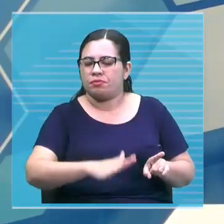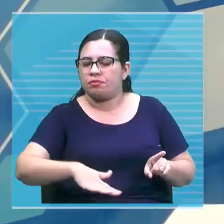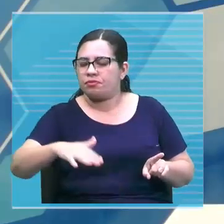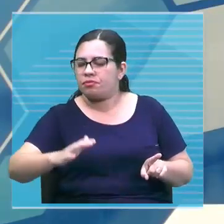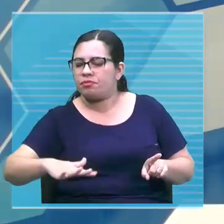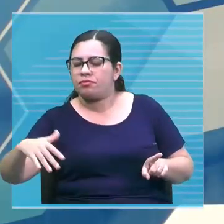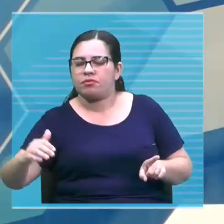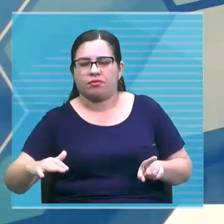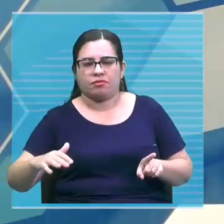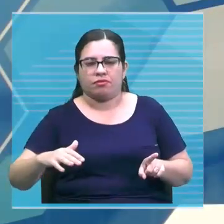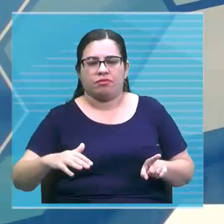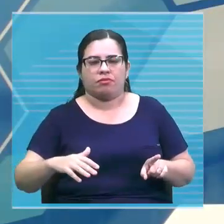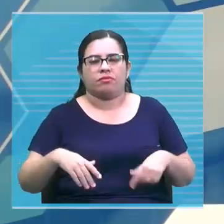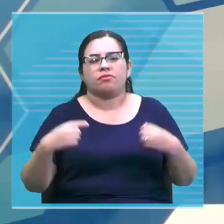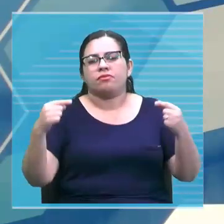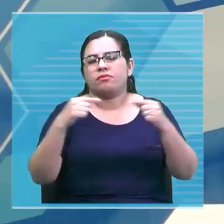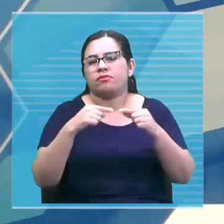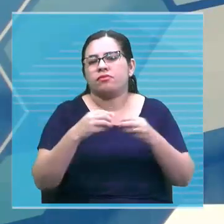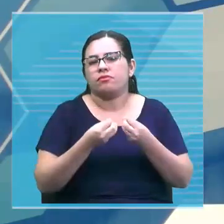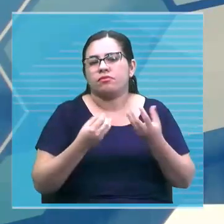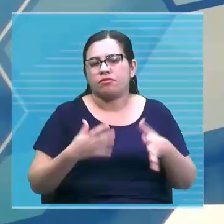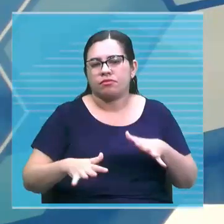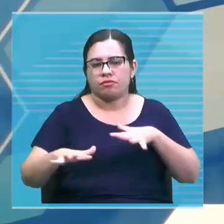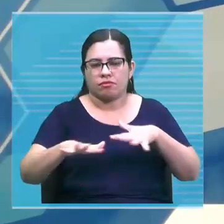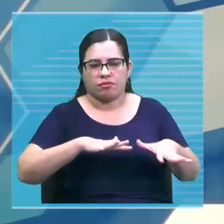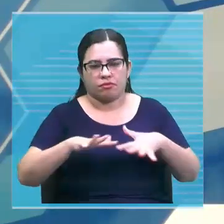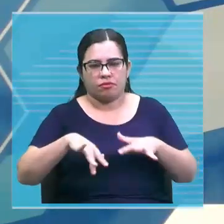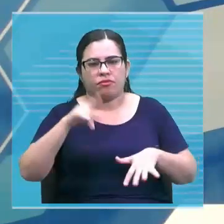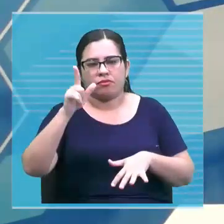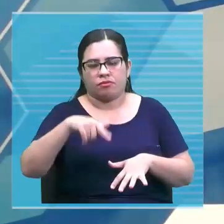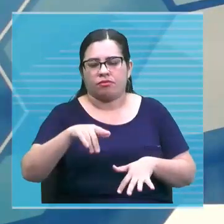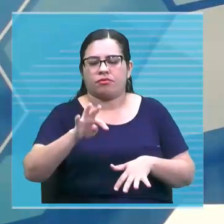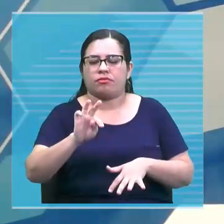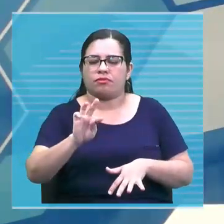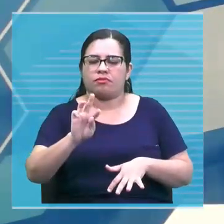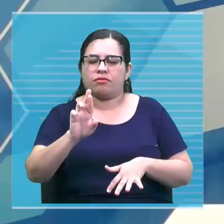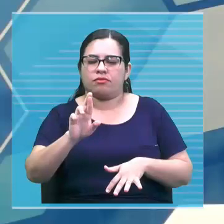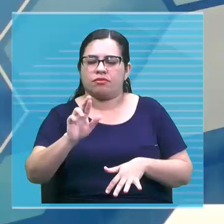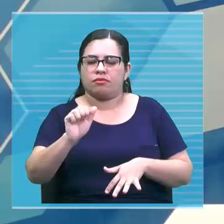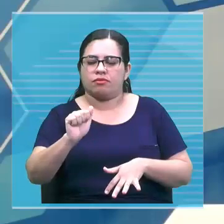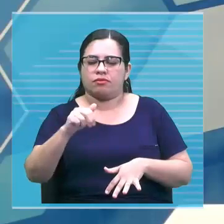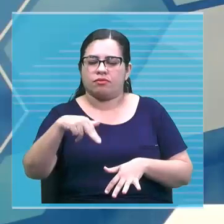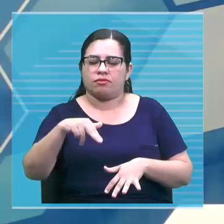esse formato é o formato de uma vibração transversal beleza